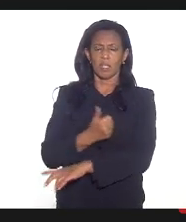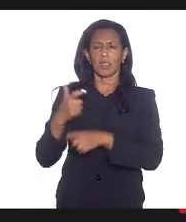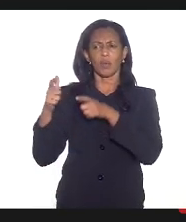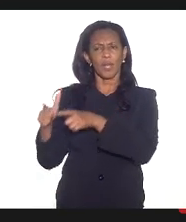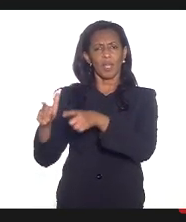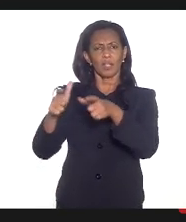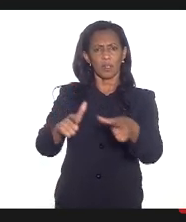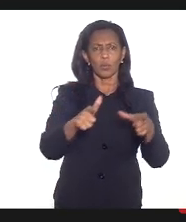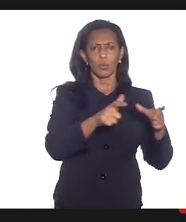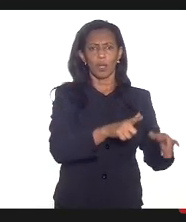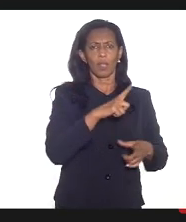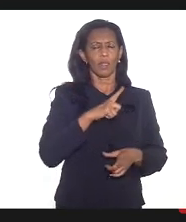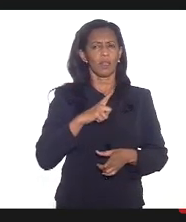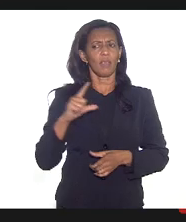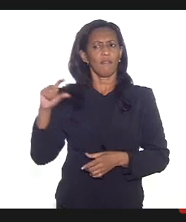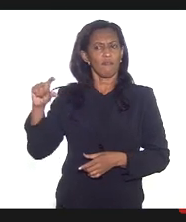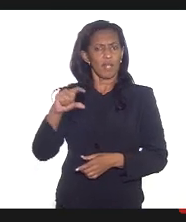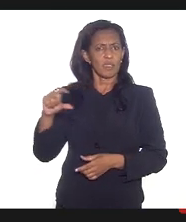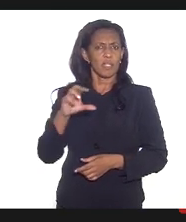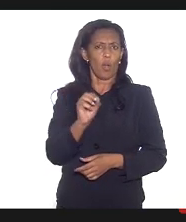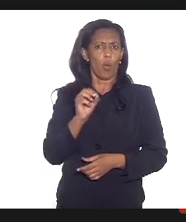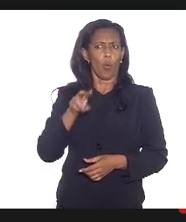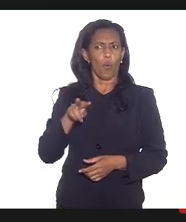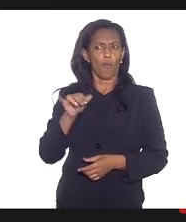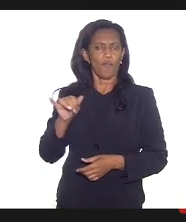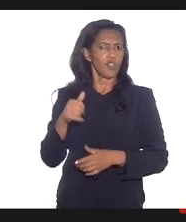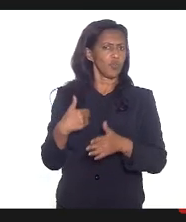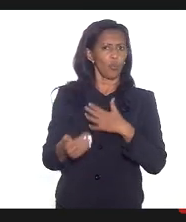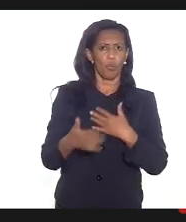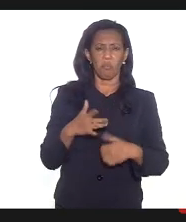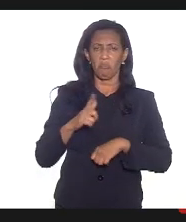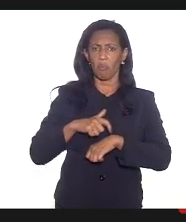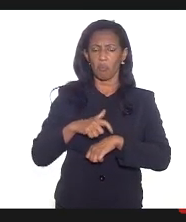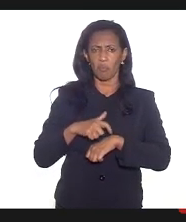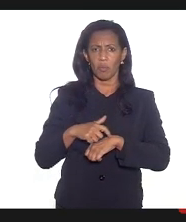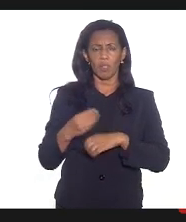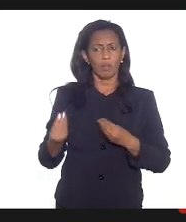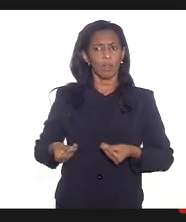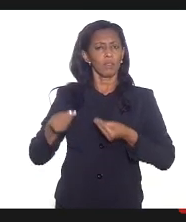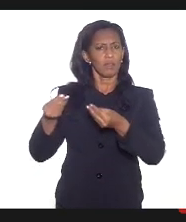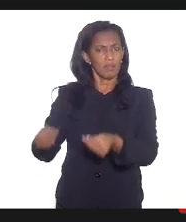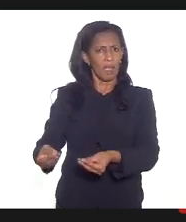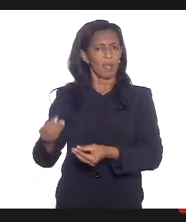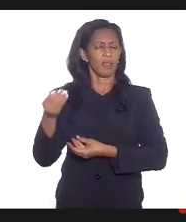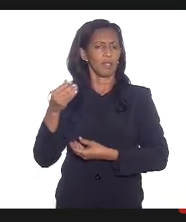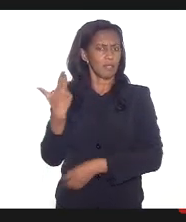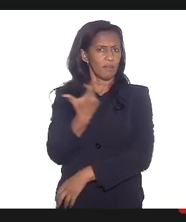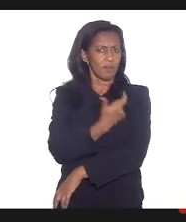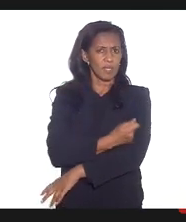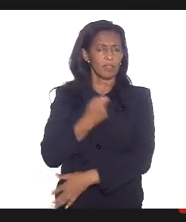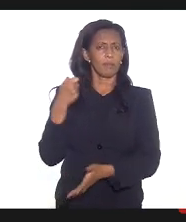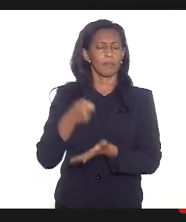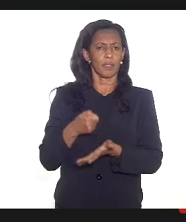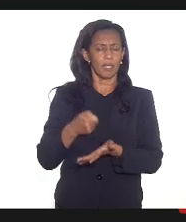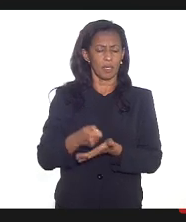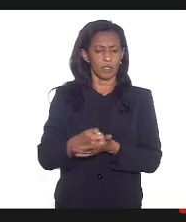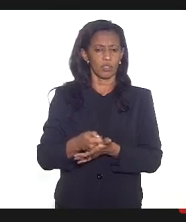local onde a gente tem a vacina de convite que a gente possa a qualquer momento ou septadas a vacina para